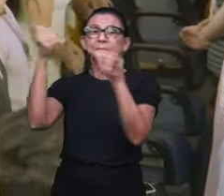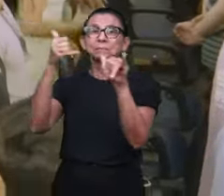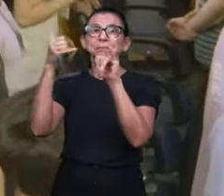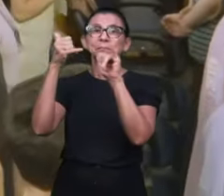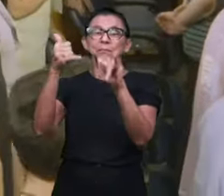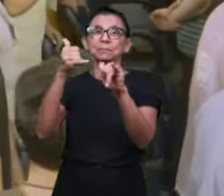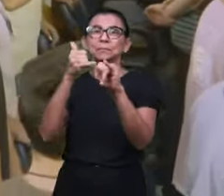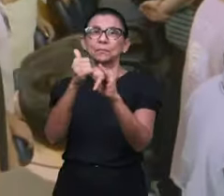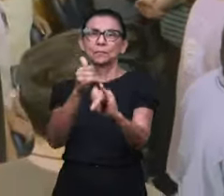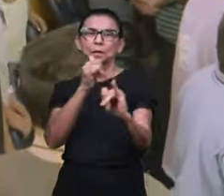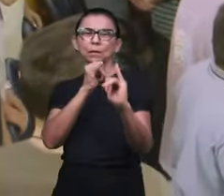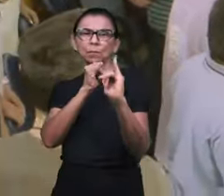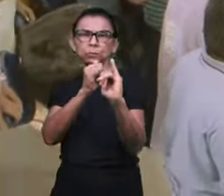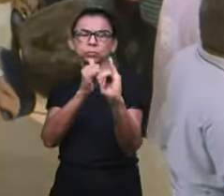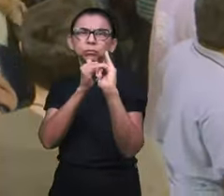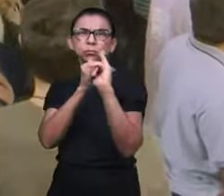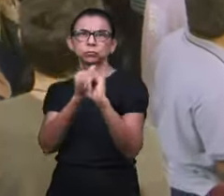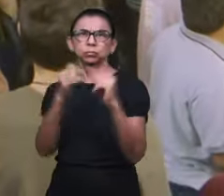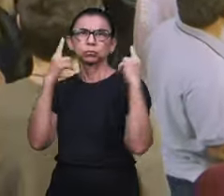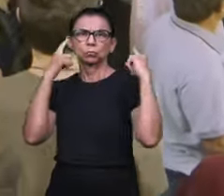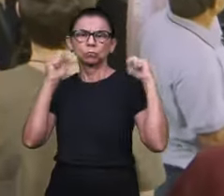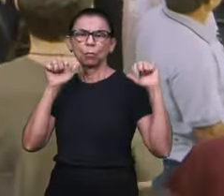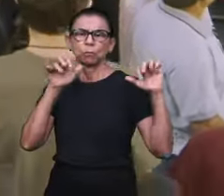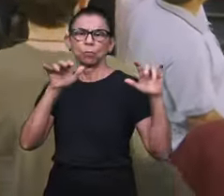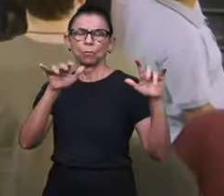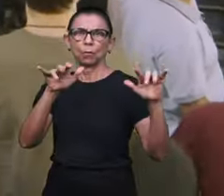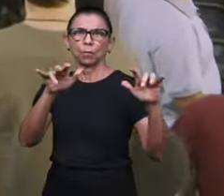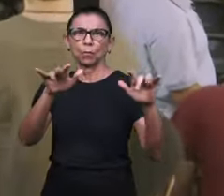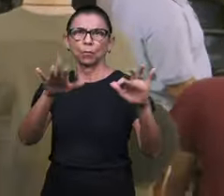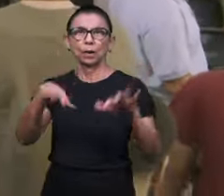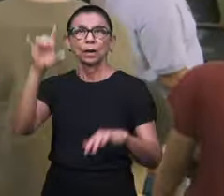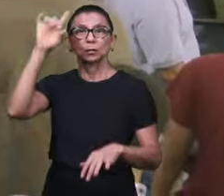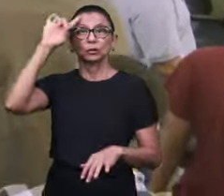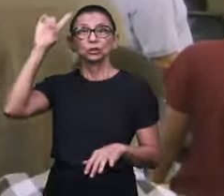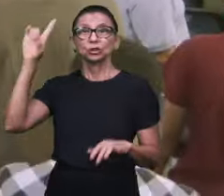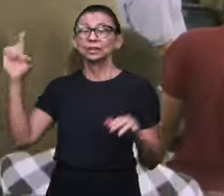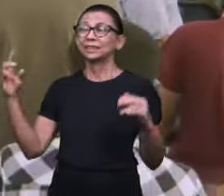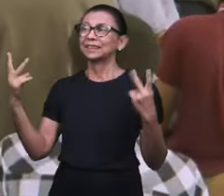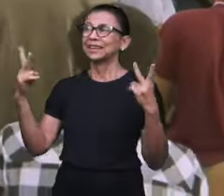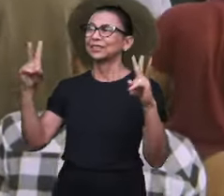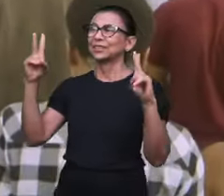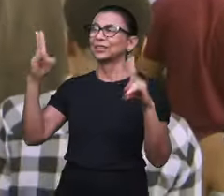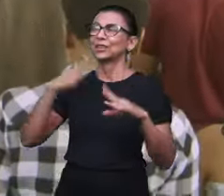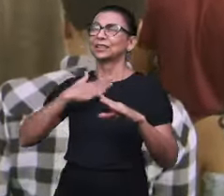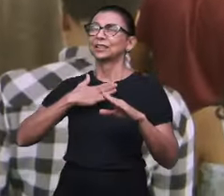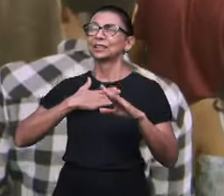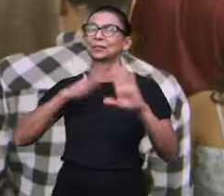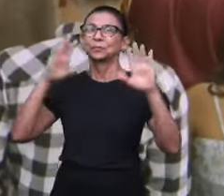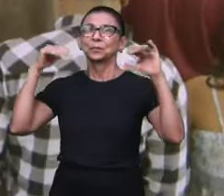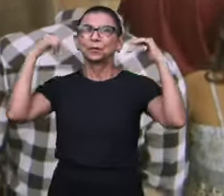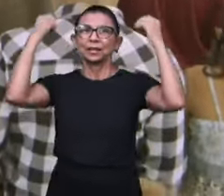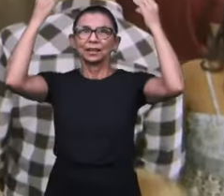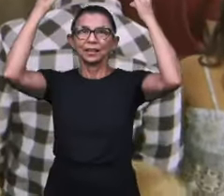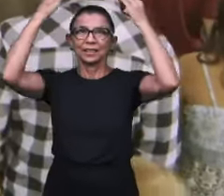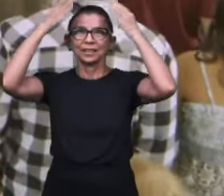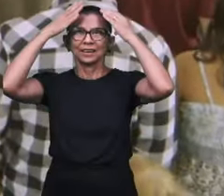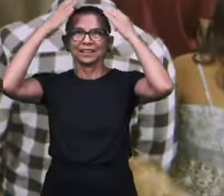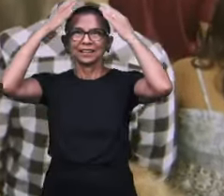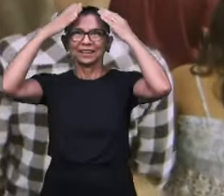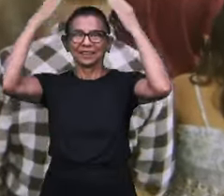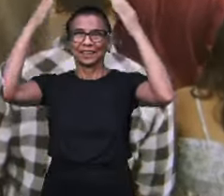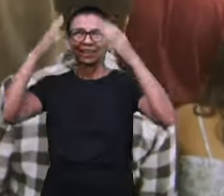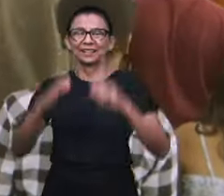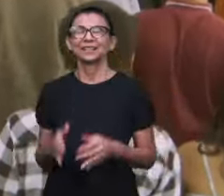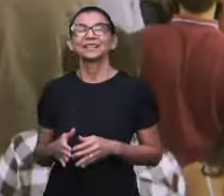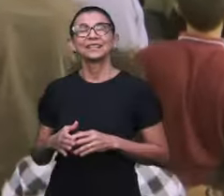proclamar que chegou o grande dia da vitória do meu rei, eu por sua imensa graça lá